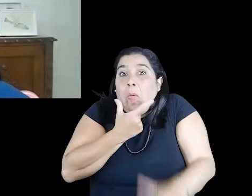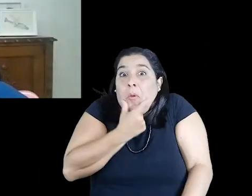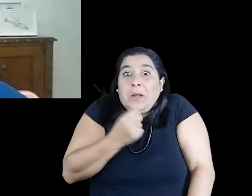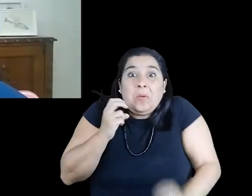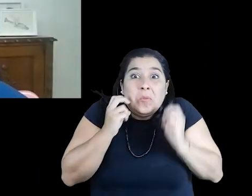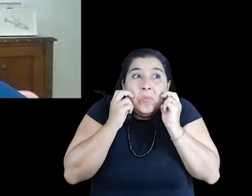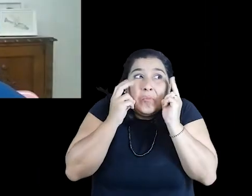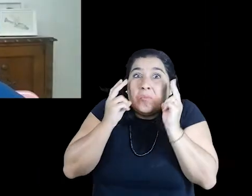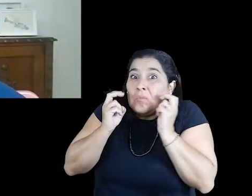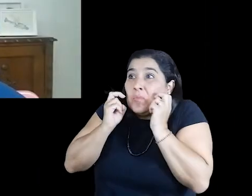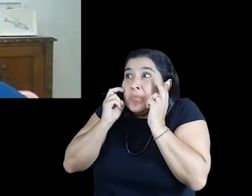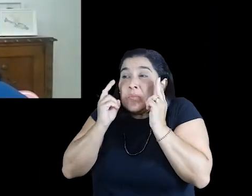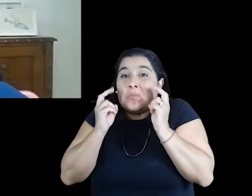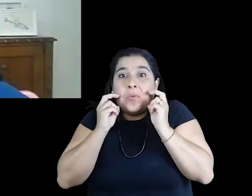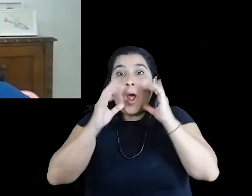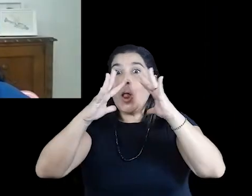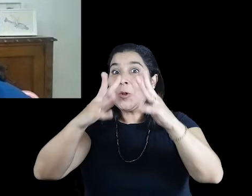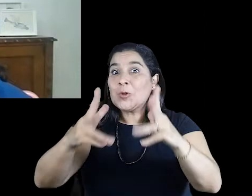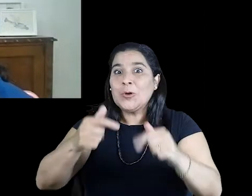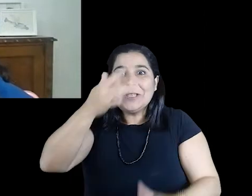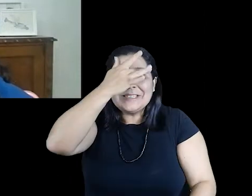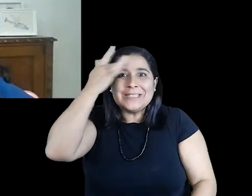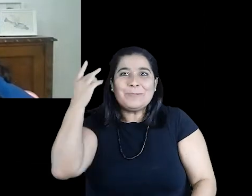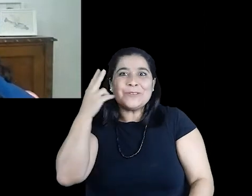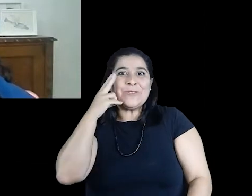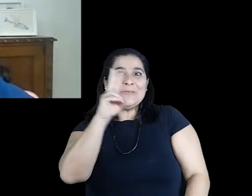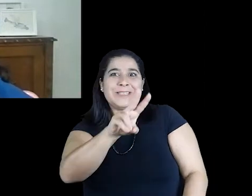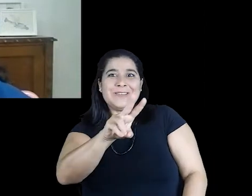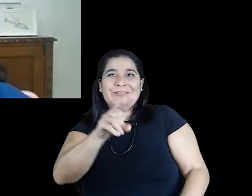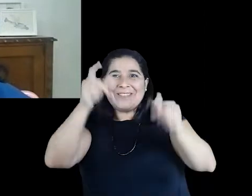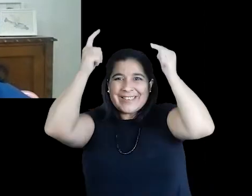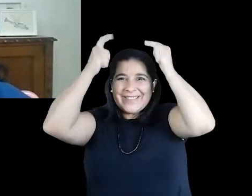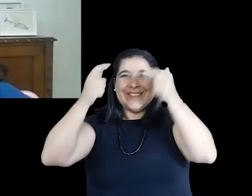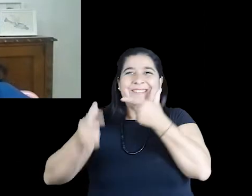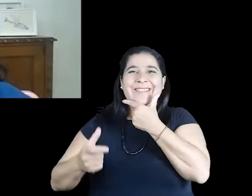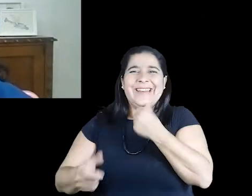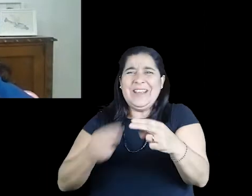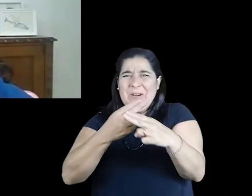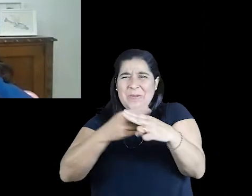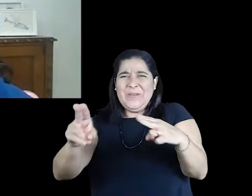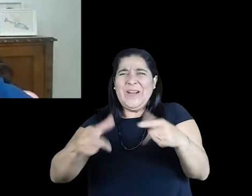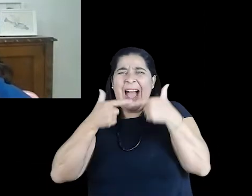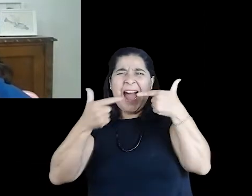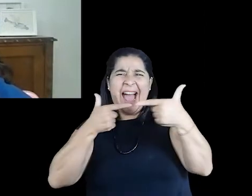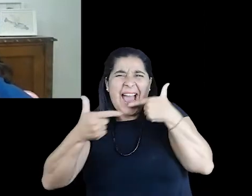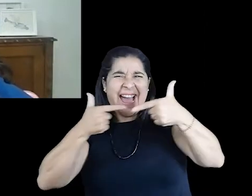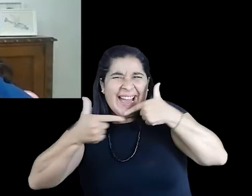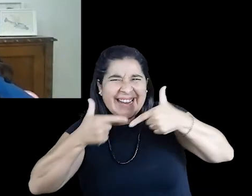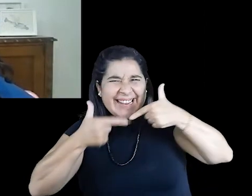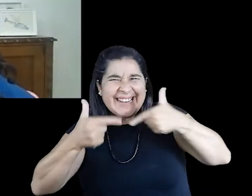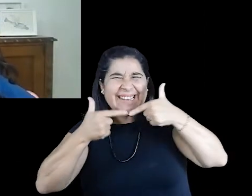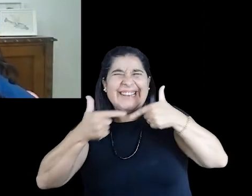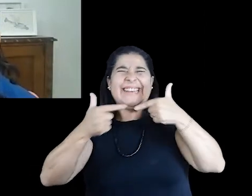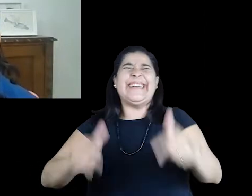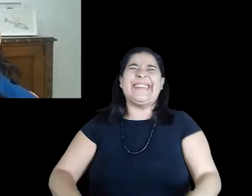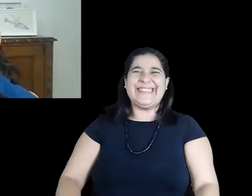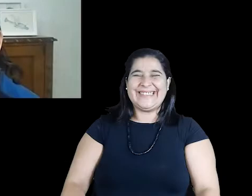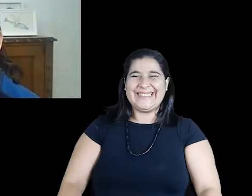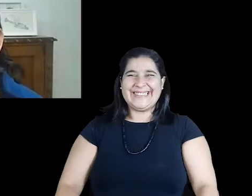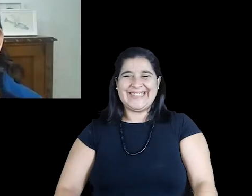ficou com vergonha, tentando se cobrir todo. E aí todo mundo já tinha visto que ele estava pelado. Todo mundo já tinha rido dele e tudo.